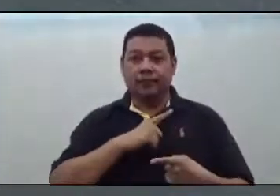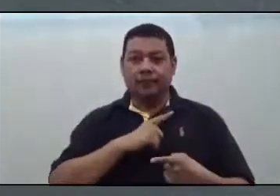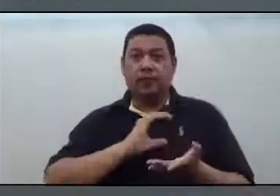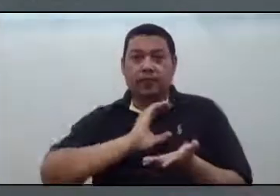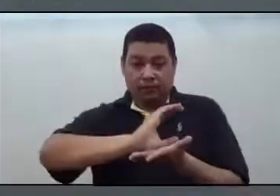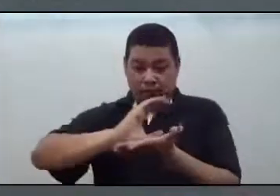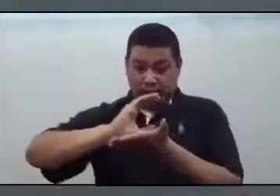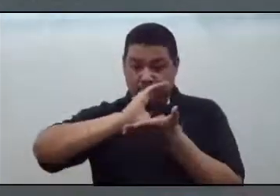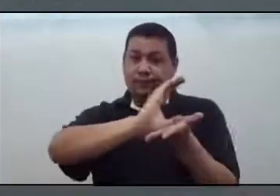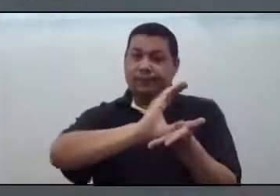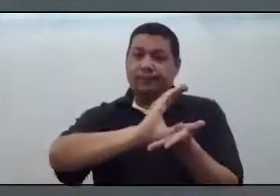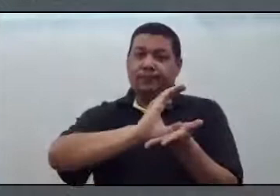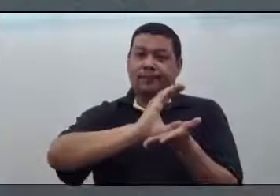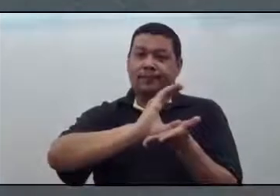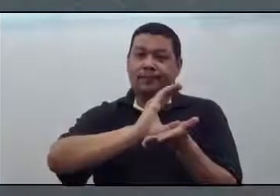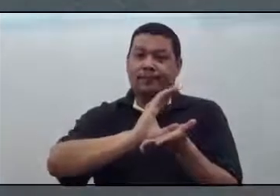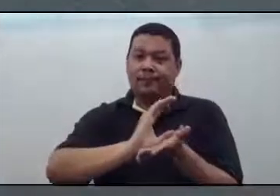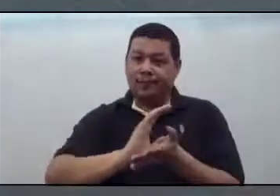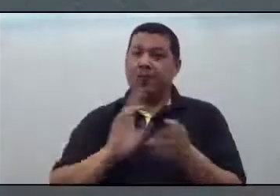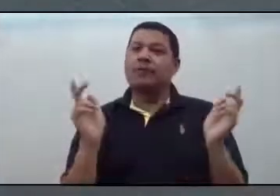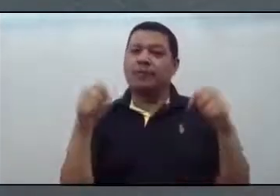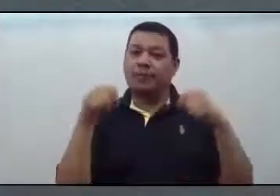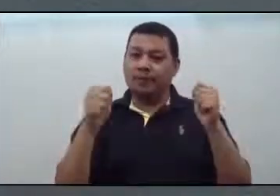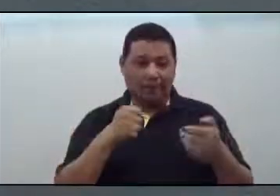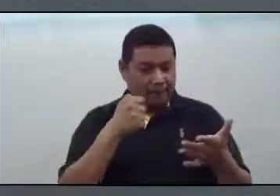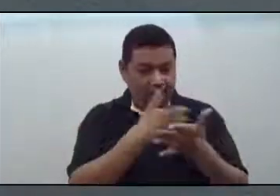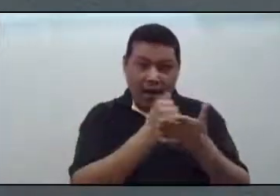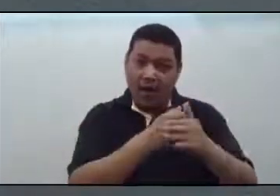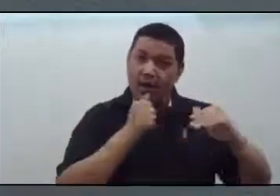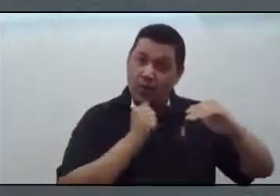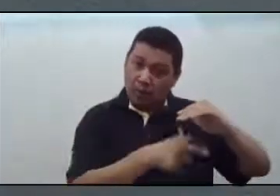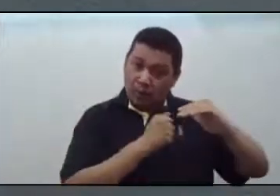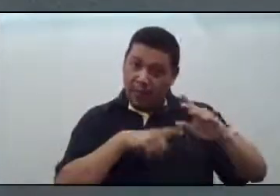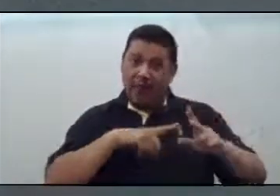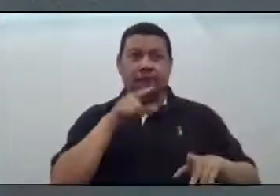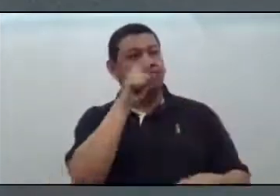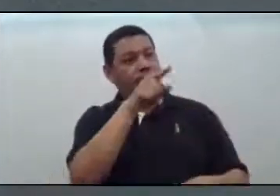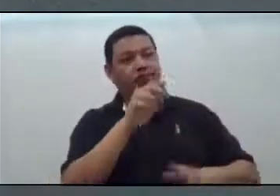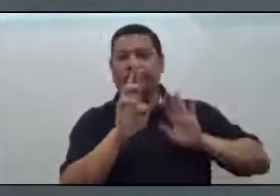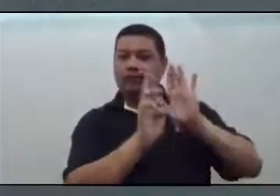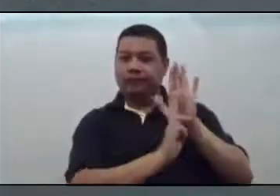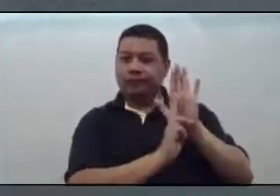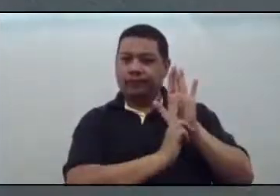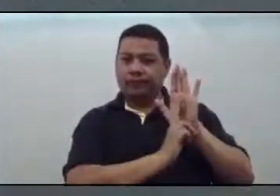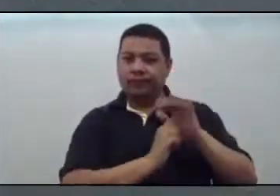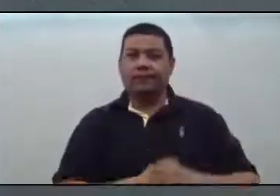recurso para a gente fazer mais esse investimento lá no distrito do Riozinho.